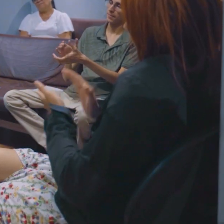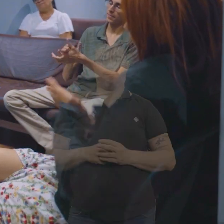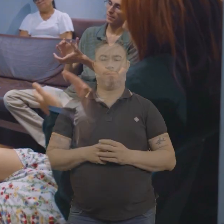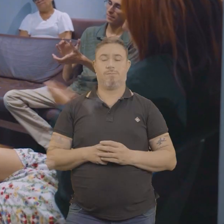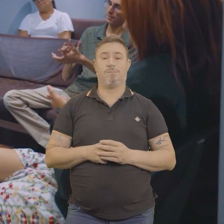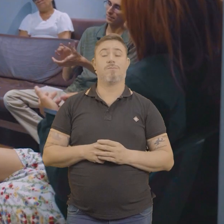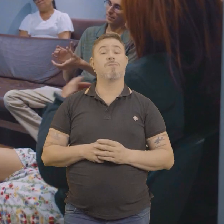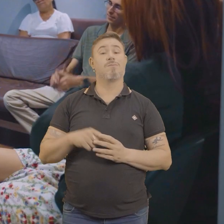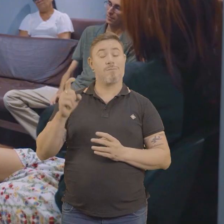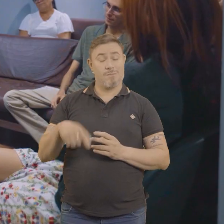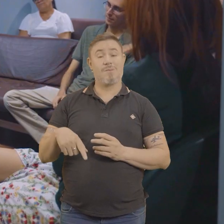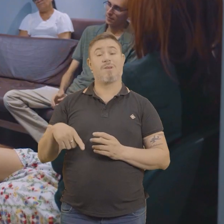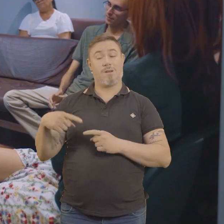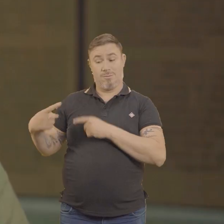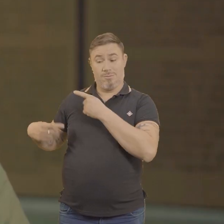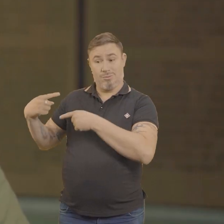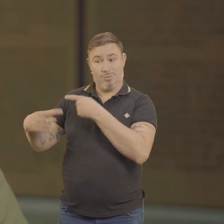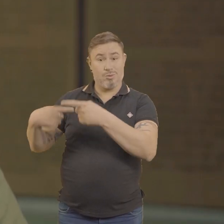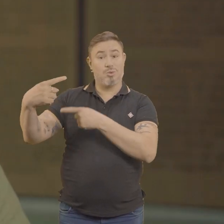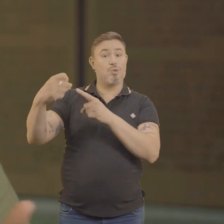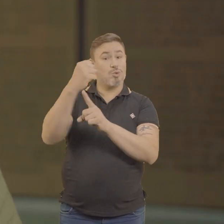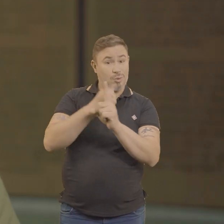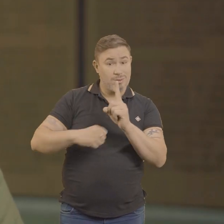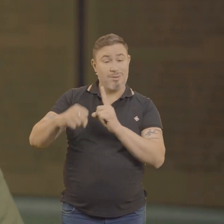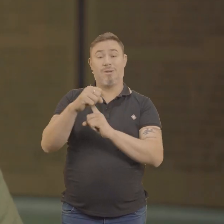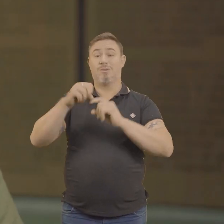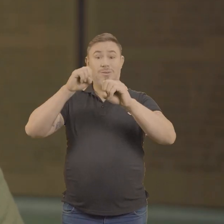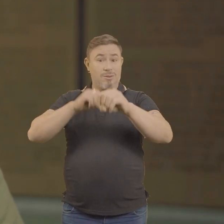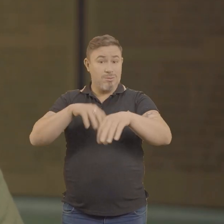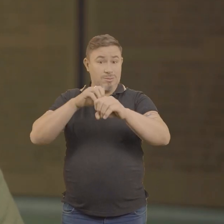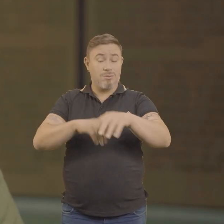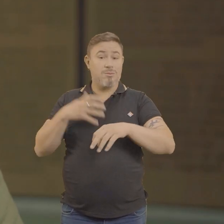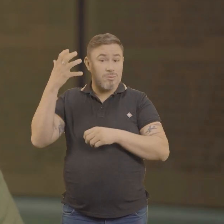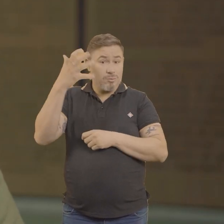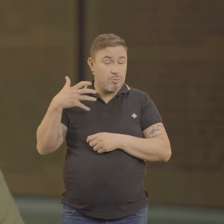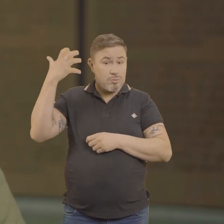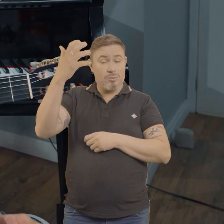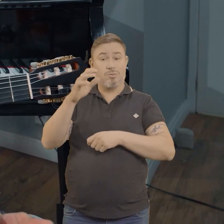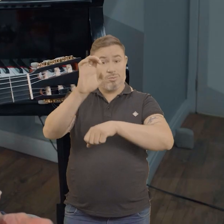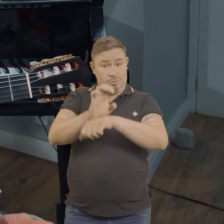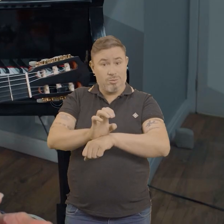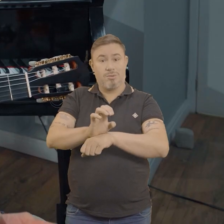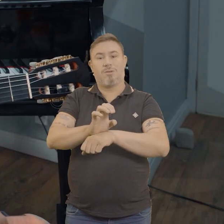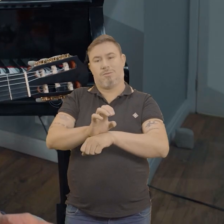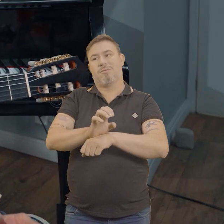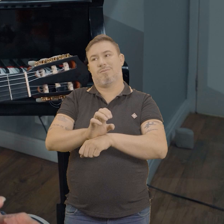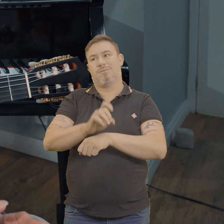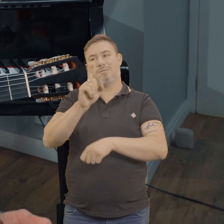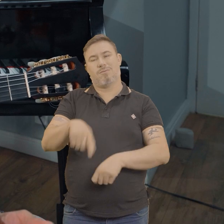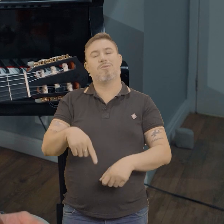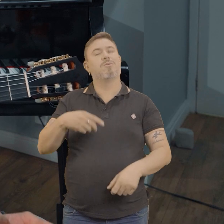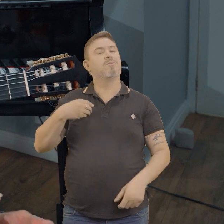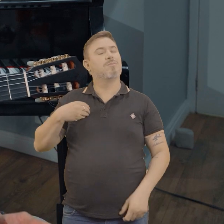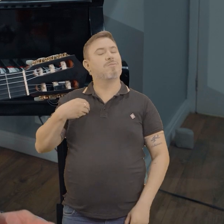É um legado social mesmo, é um legado da educação musical no estado. Foi uma vivência, uma